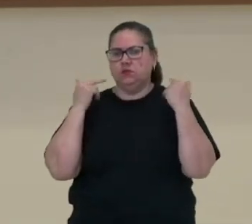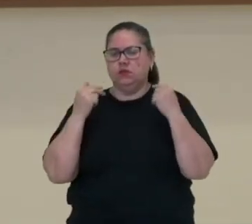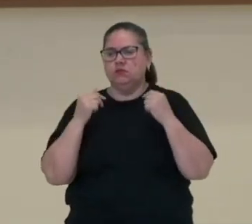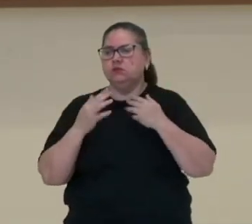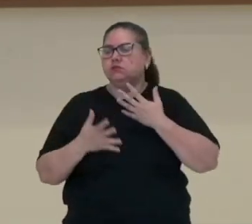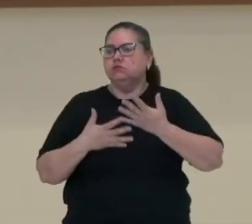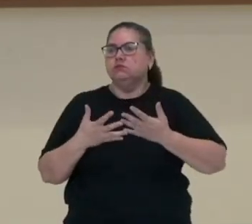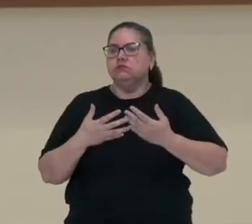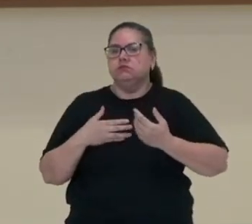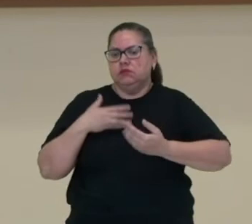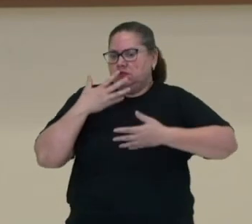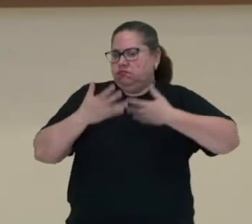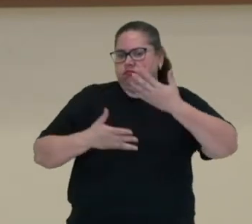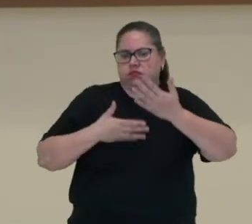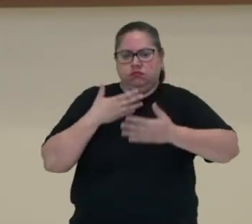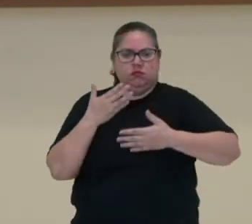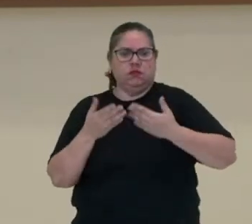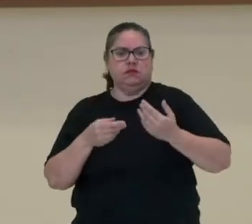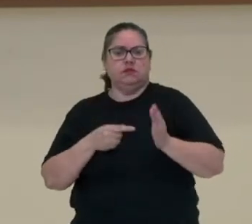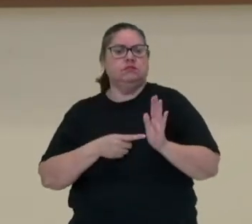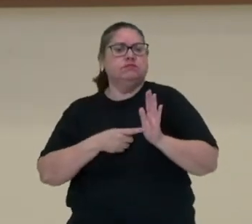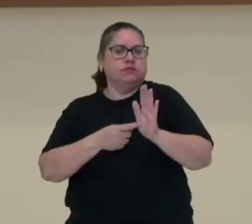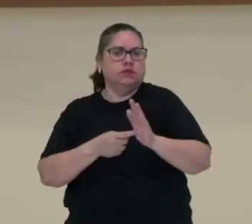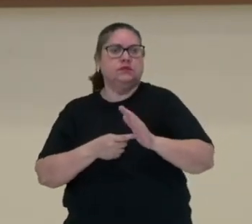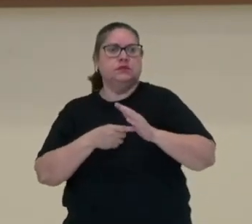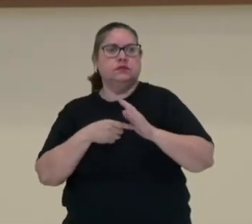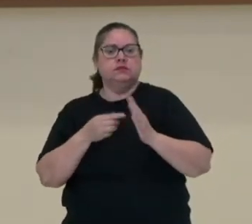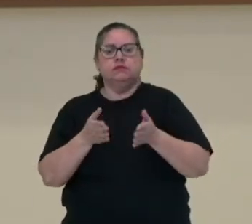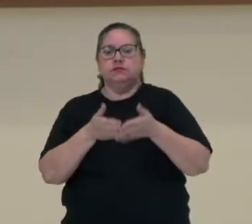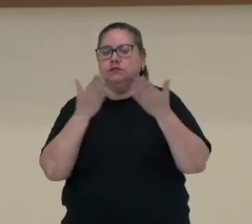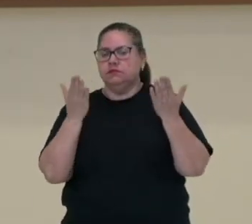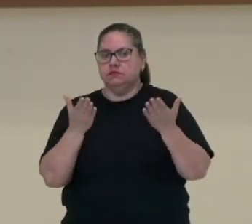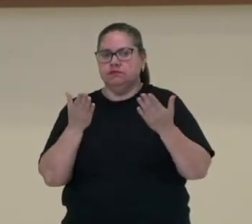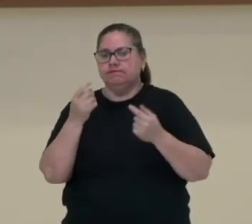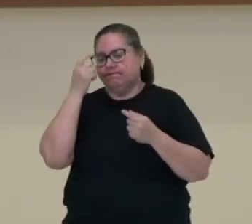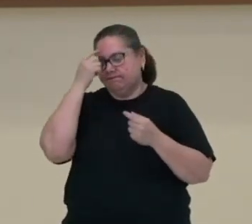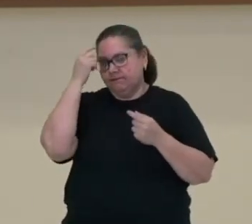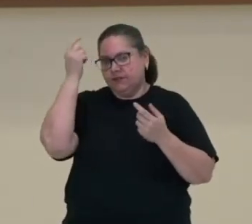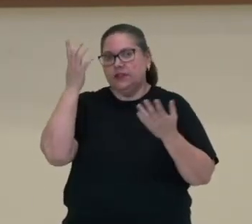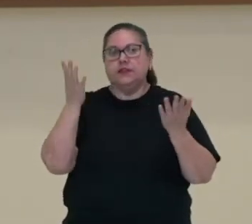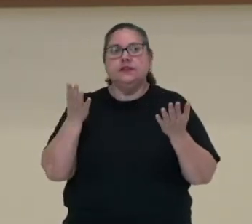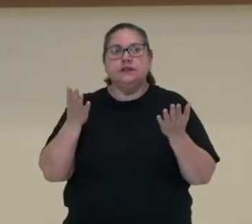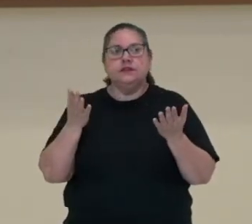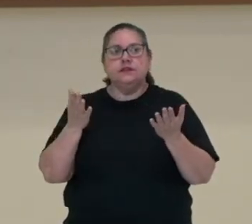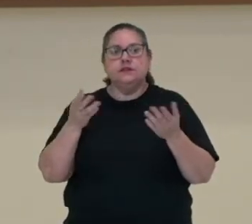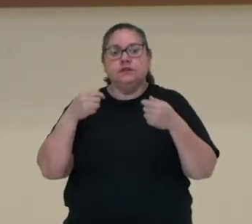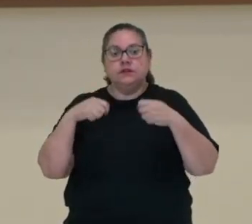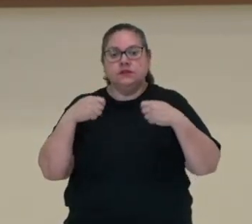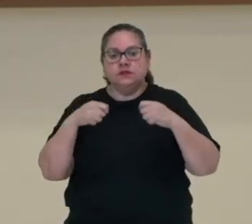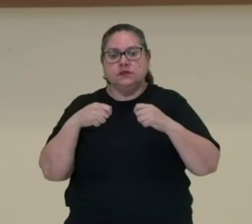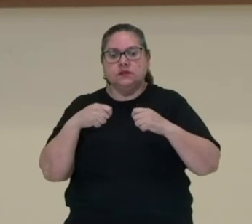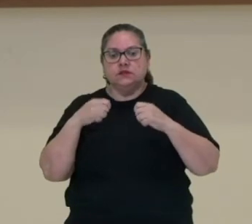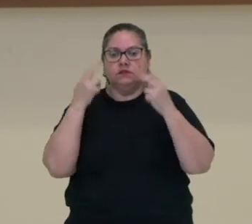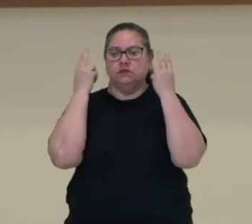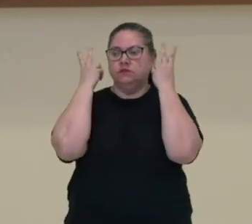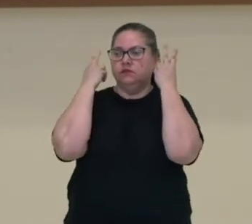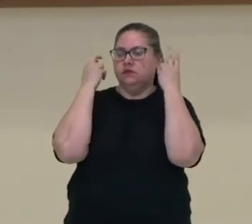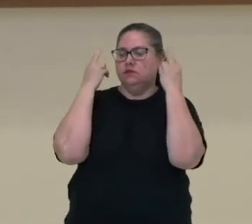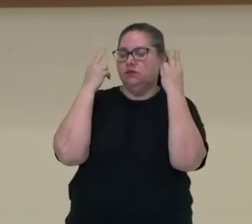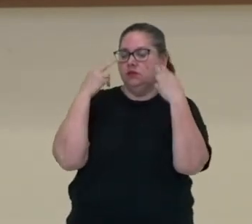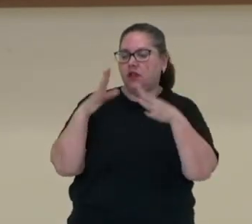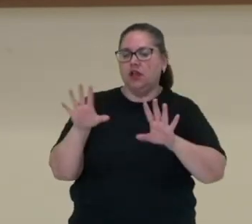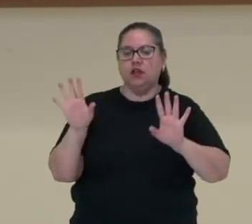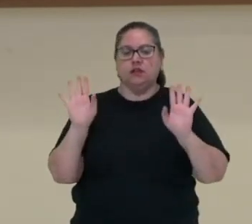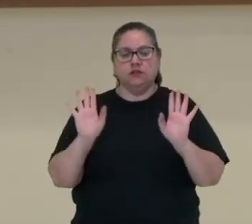pessoa consegue desenvolver uma apresentação brilhante. É mais ou menos essa a ideia. Precisamos agir com naturalidade,